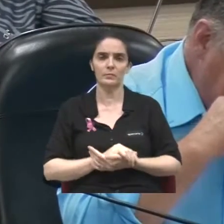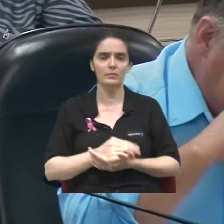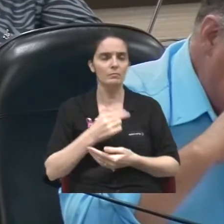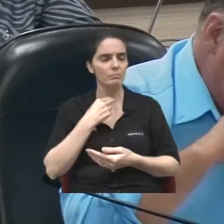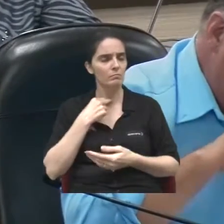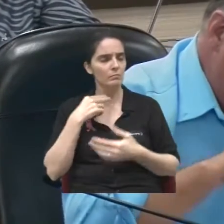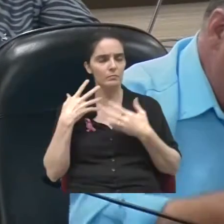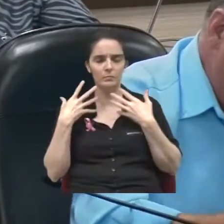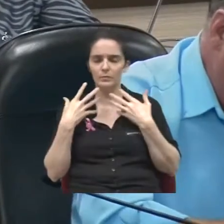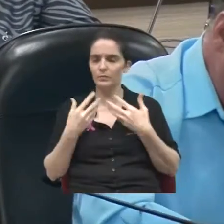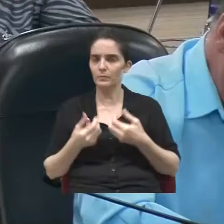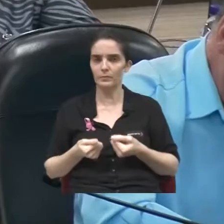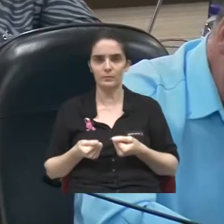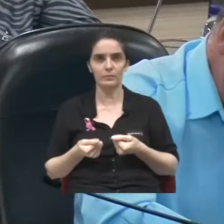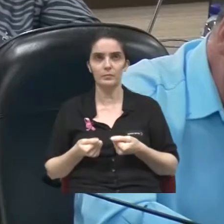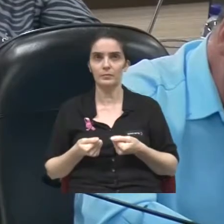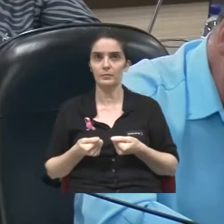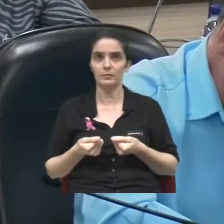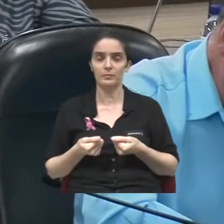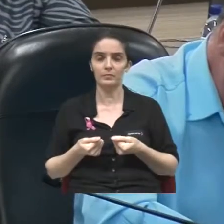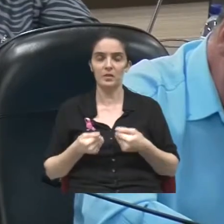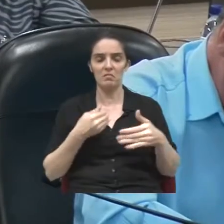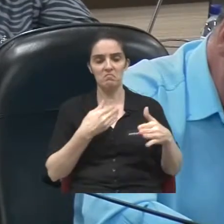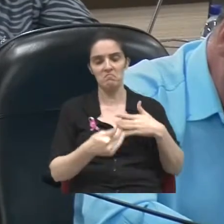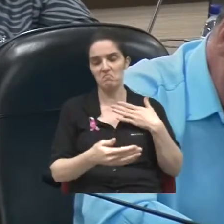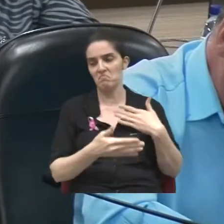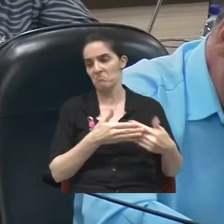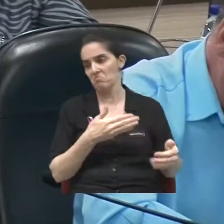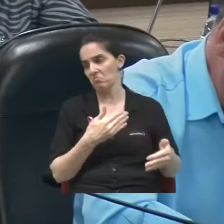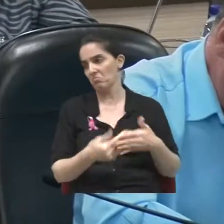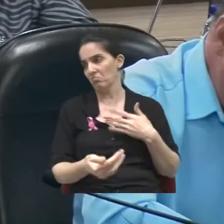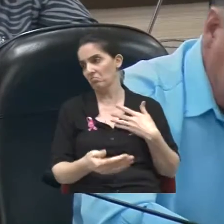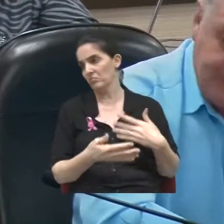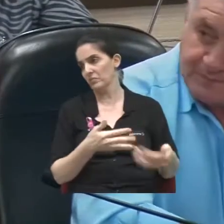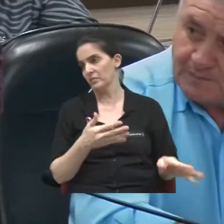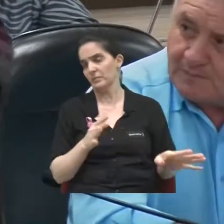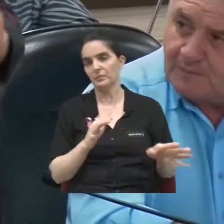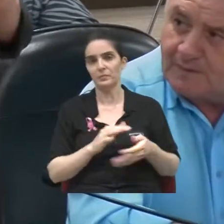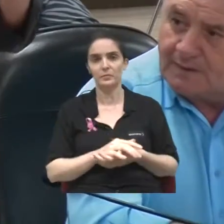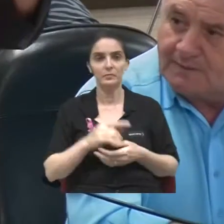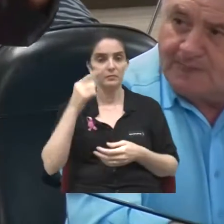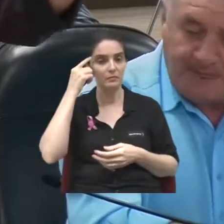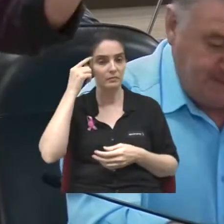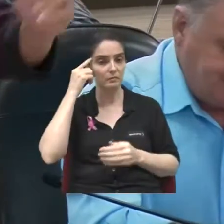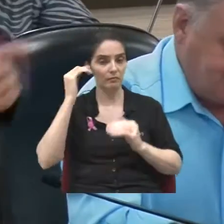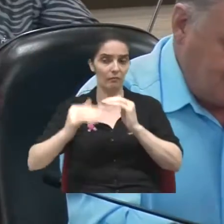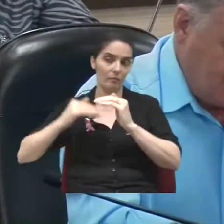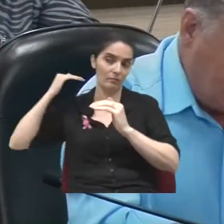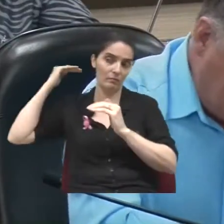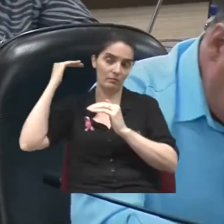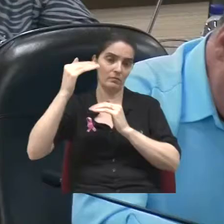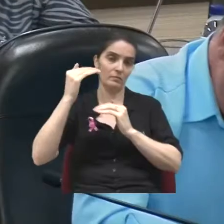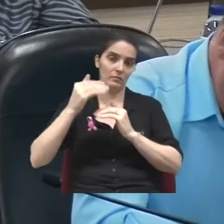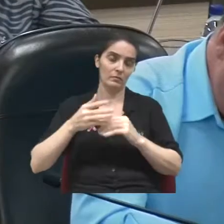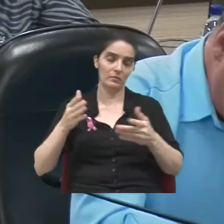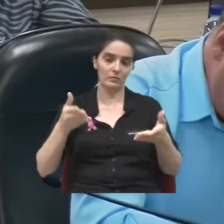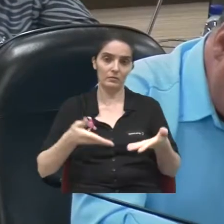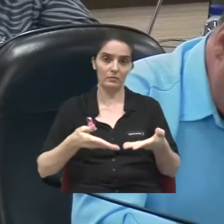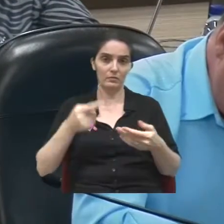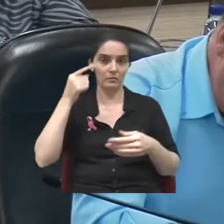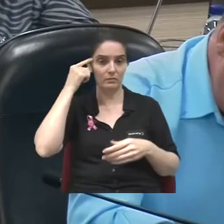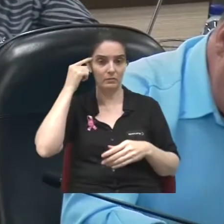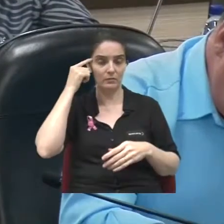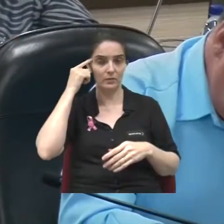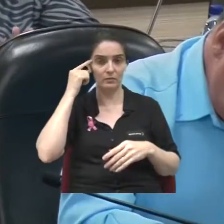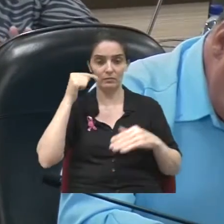isso. Eles fazem o que eles querem, eles pensam que eles estão acima de tudo e agora estão pensando que estão acima da lei.